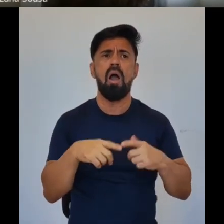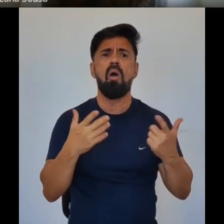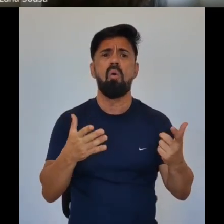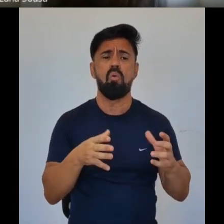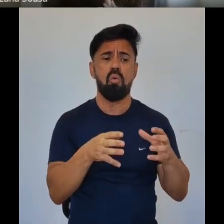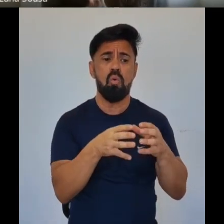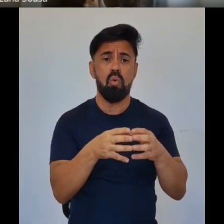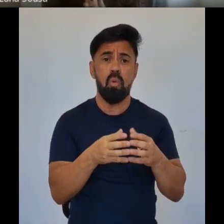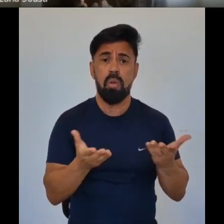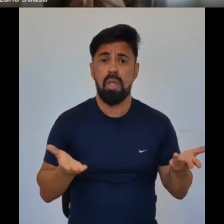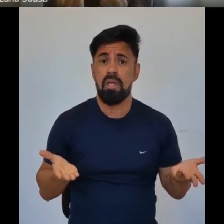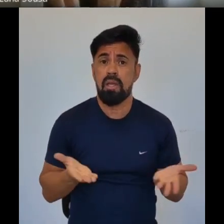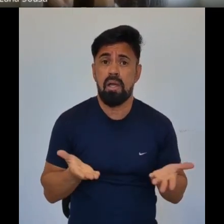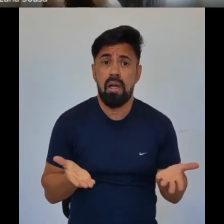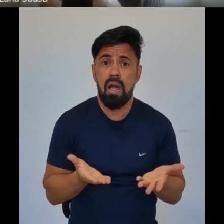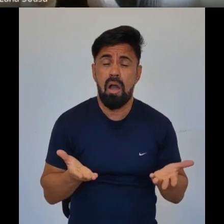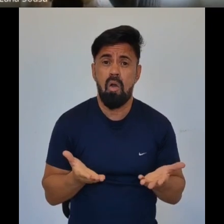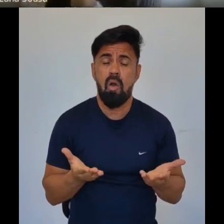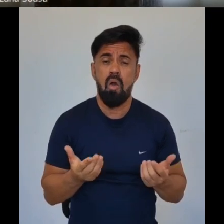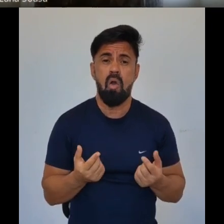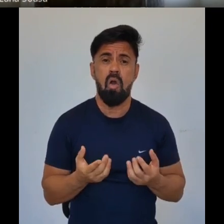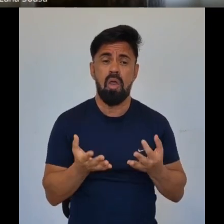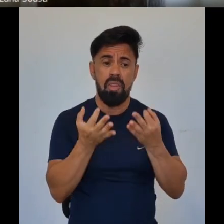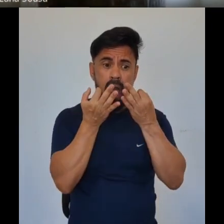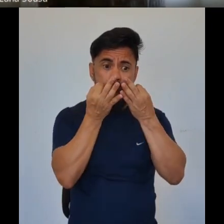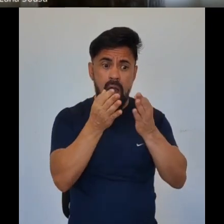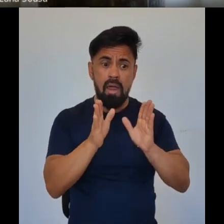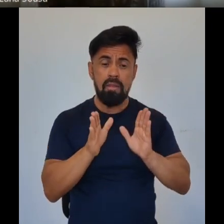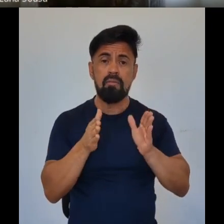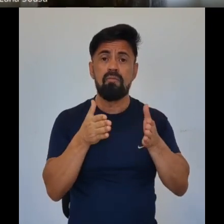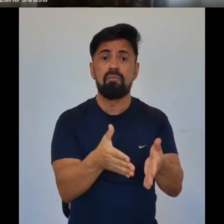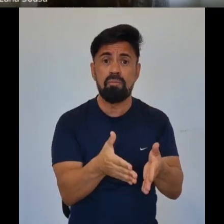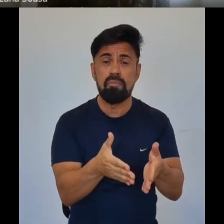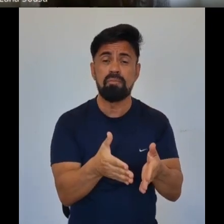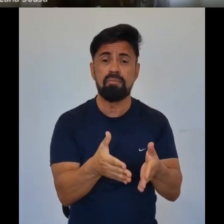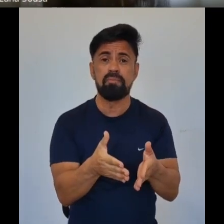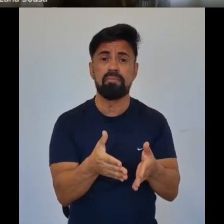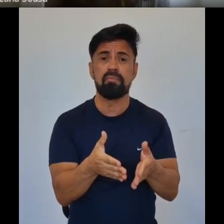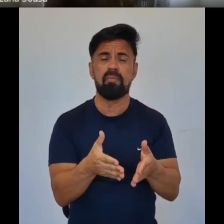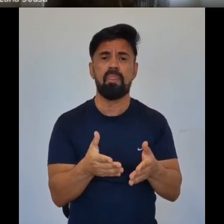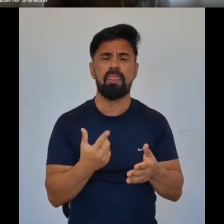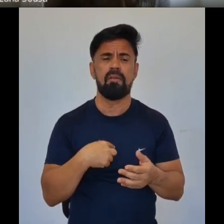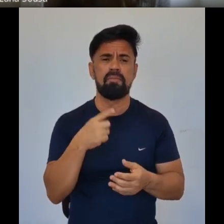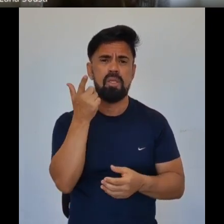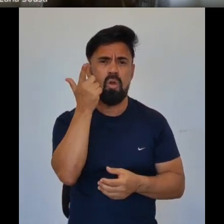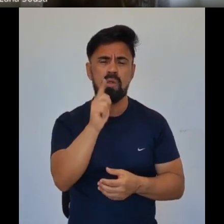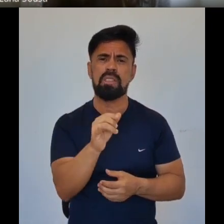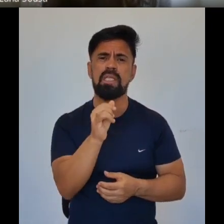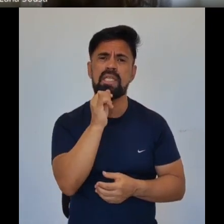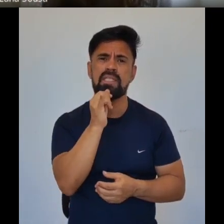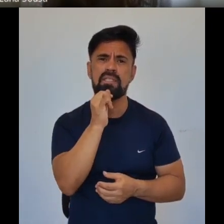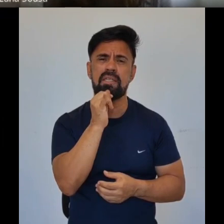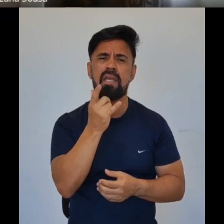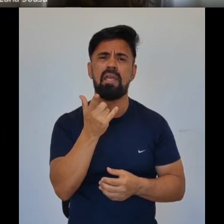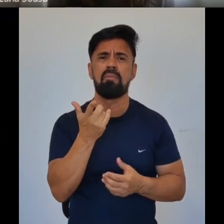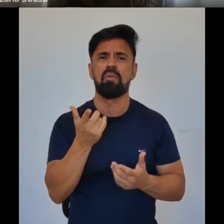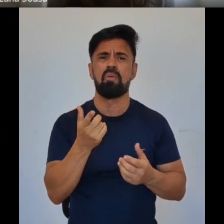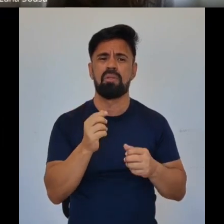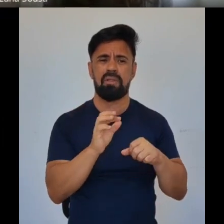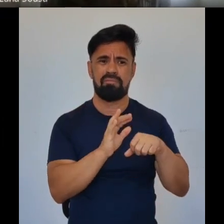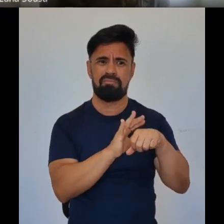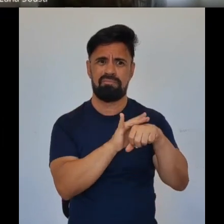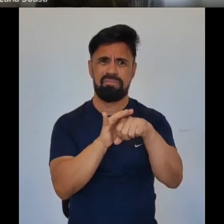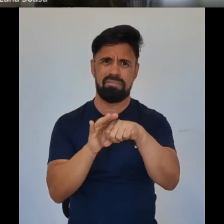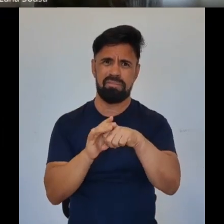precisa agora dar um foco maior, né? Então, a gente consegue ver, por exemplo, dados epidemiológicos que nos